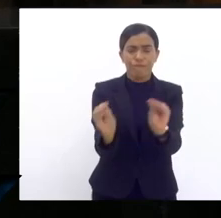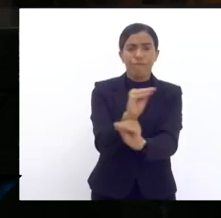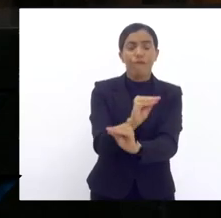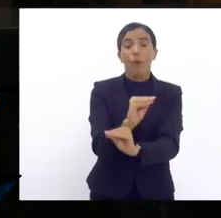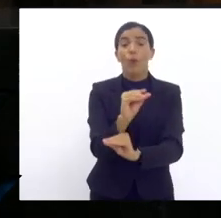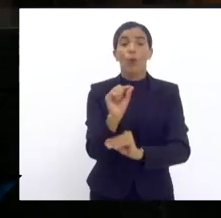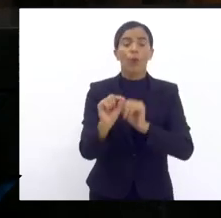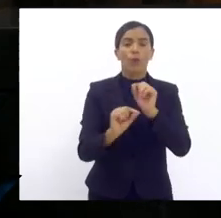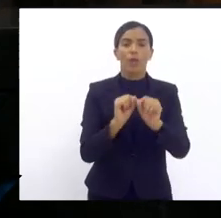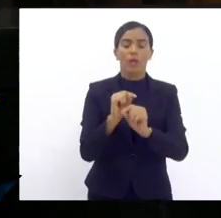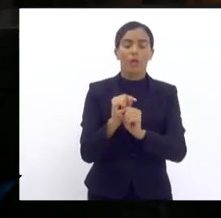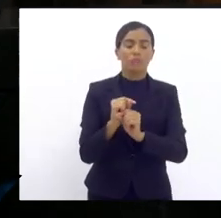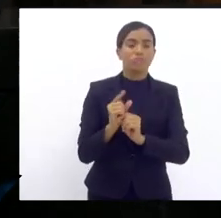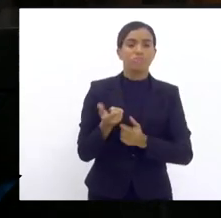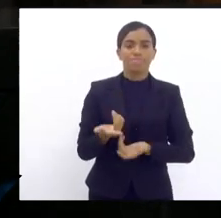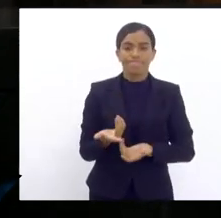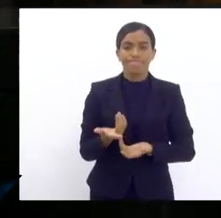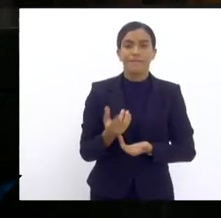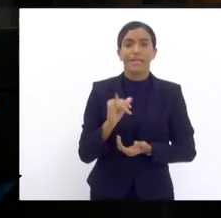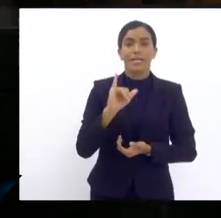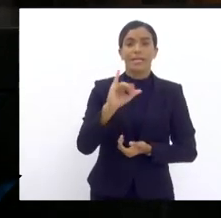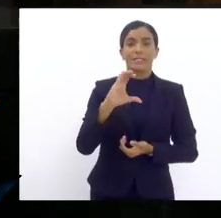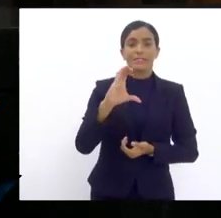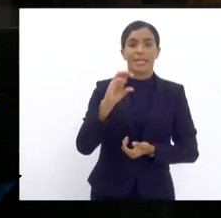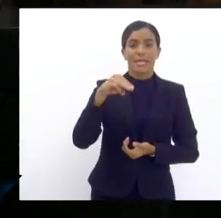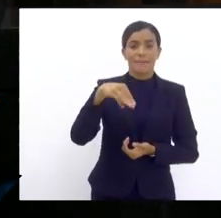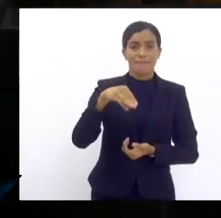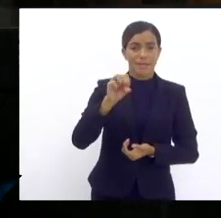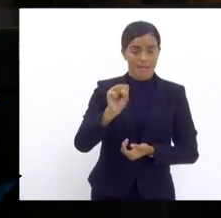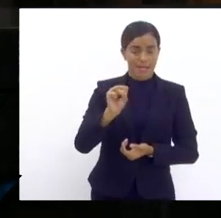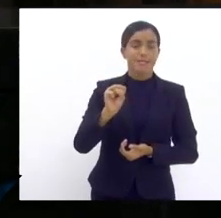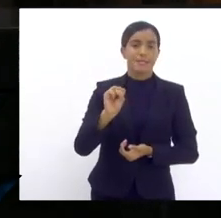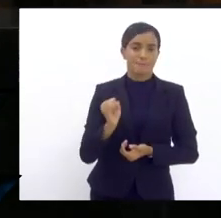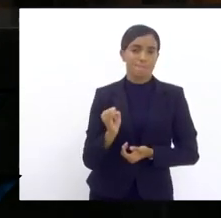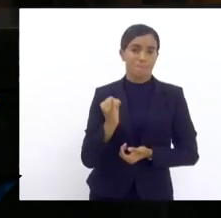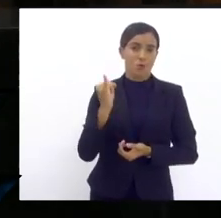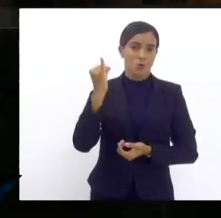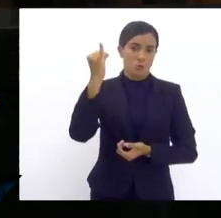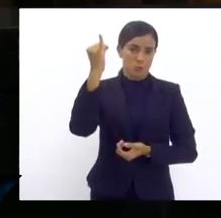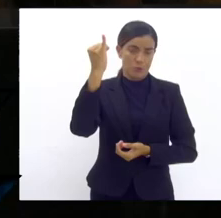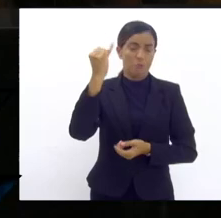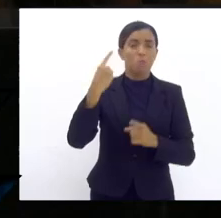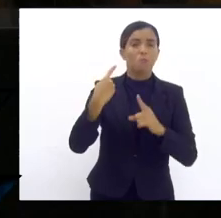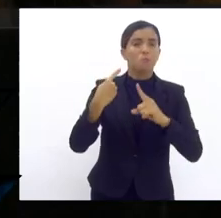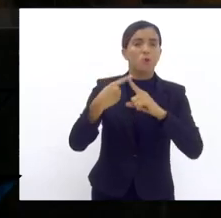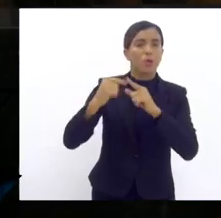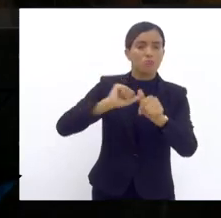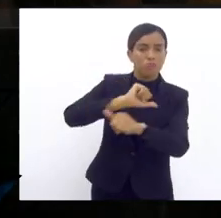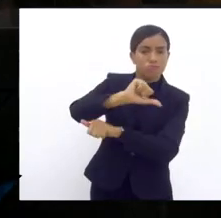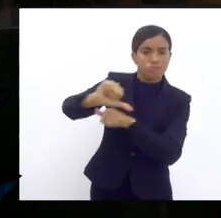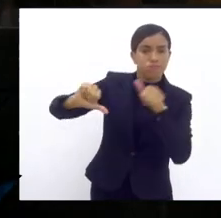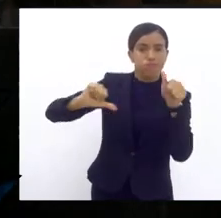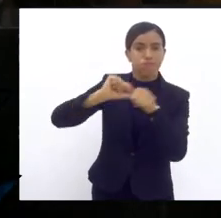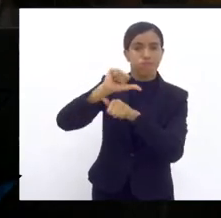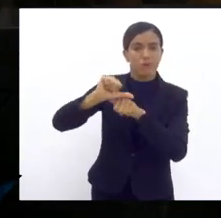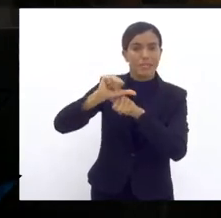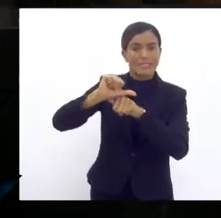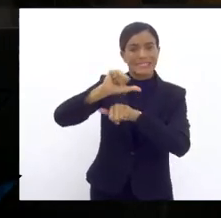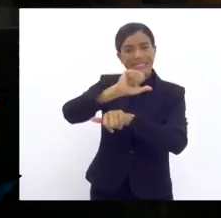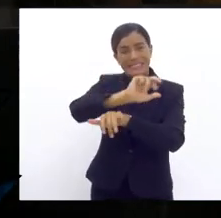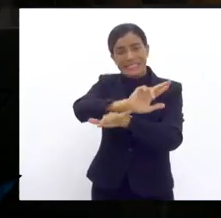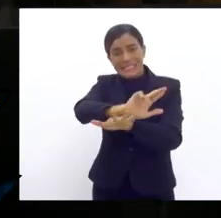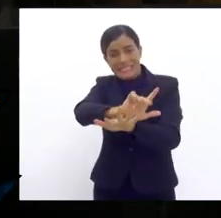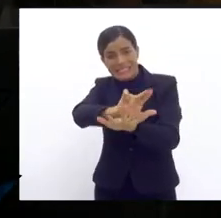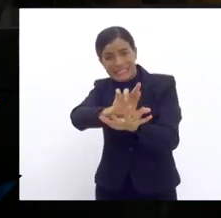na nossa arrecadação de ICMS porque alterou diversas